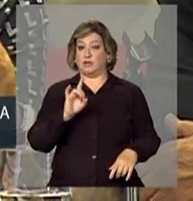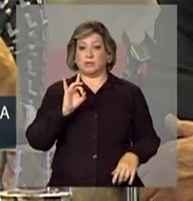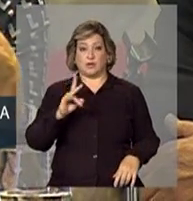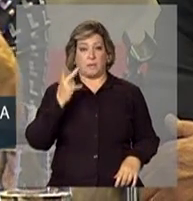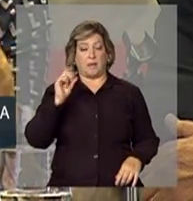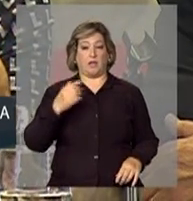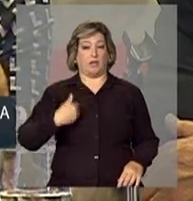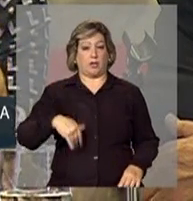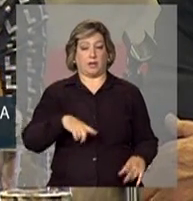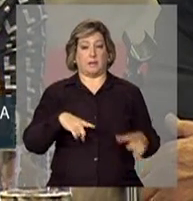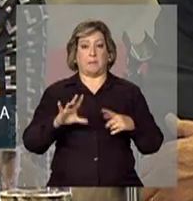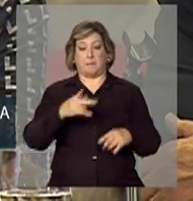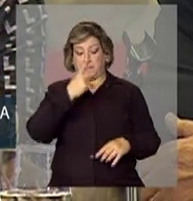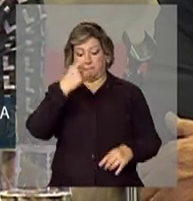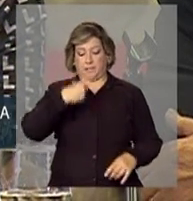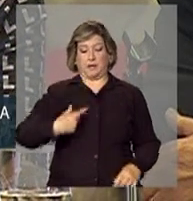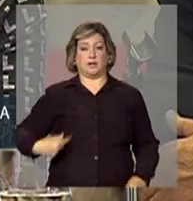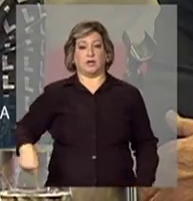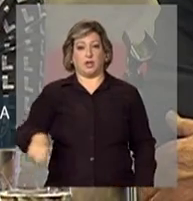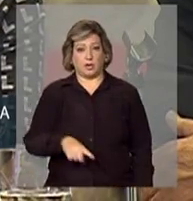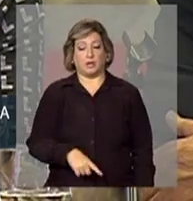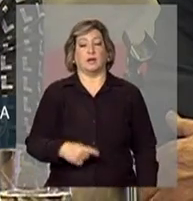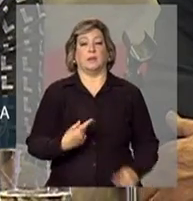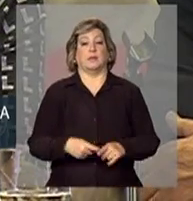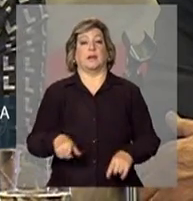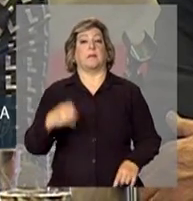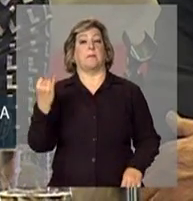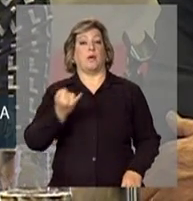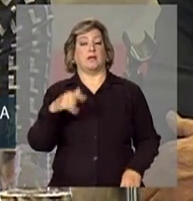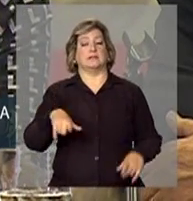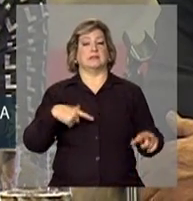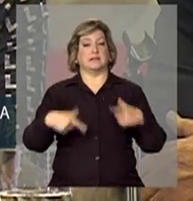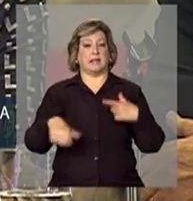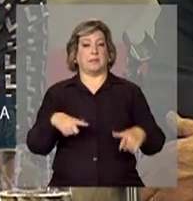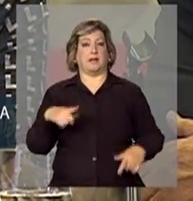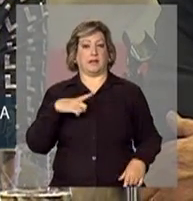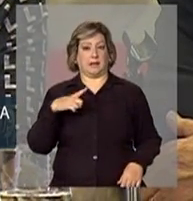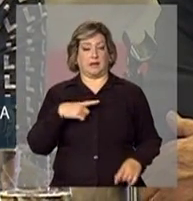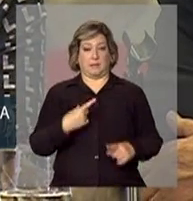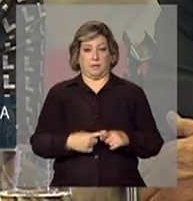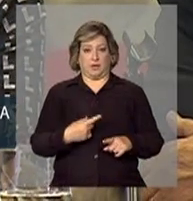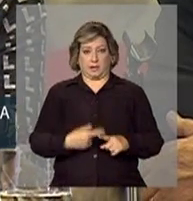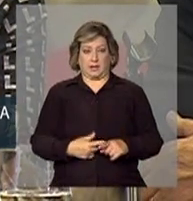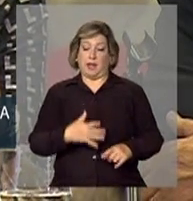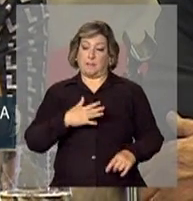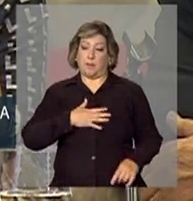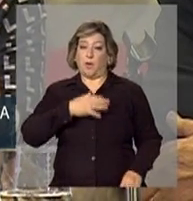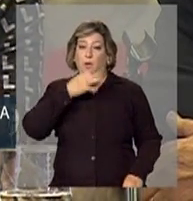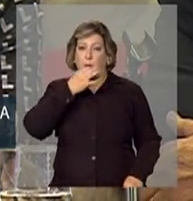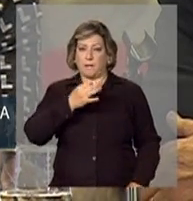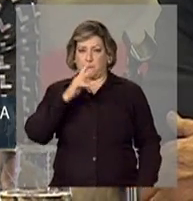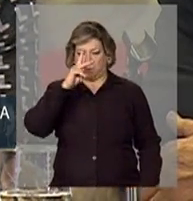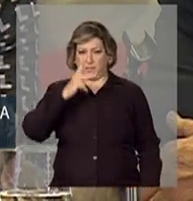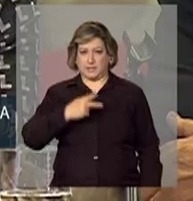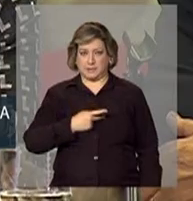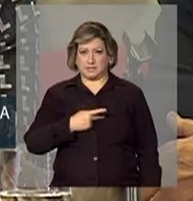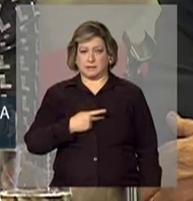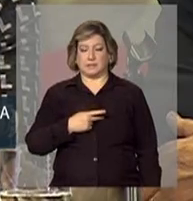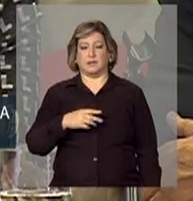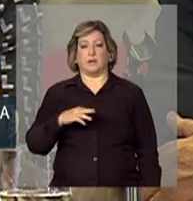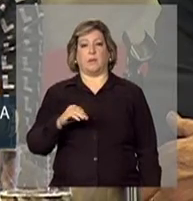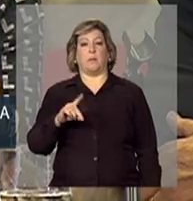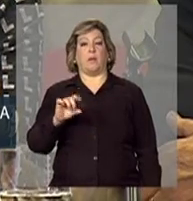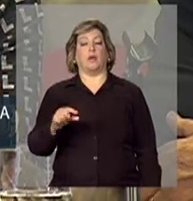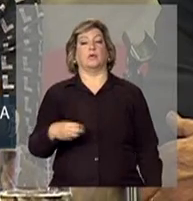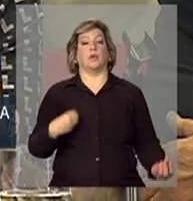nossas pessoas, mas pela importância que esse trabalho tem, porque a minha opinião pessoal, o modo como